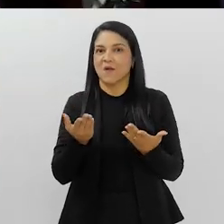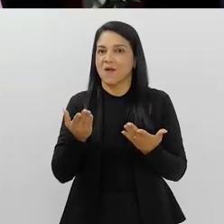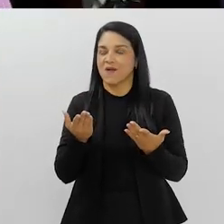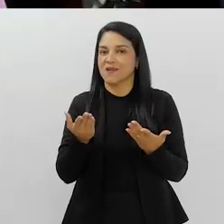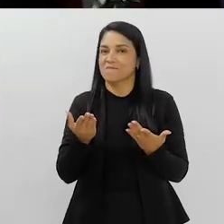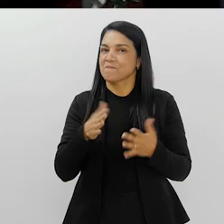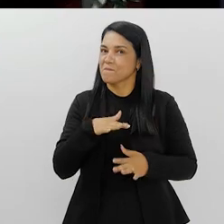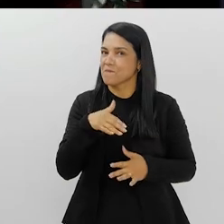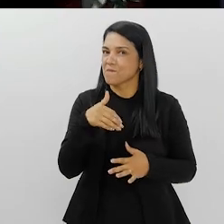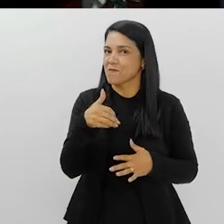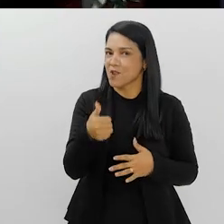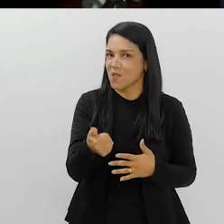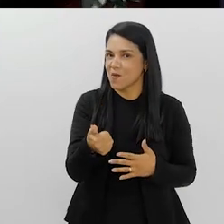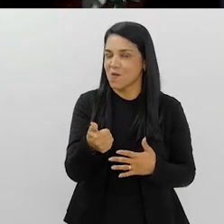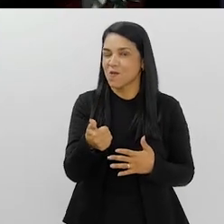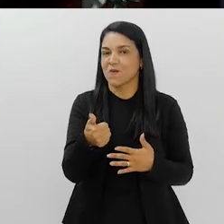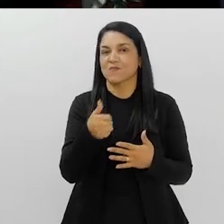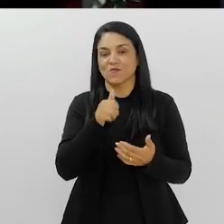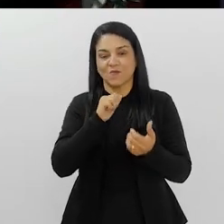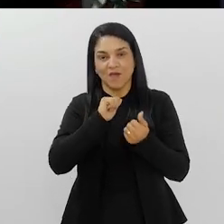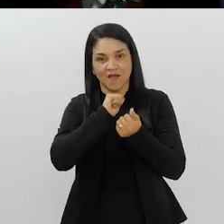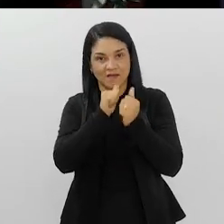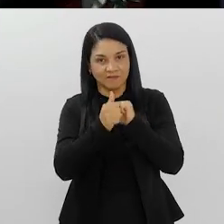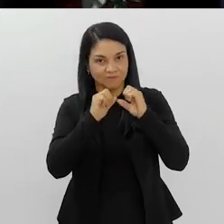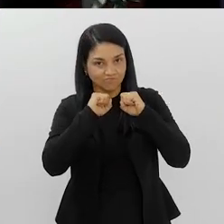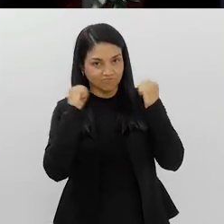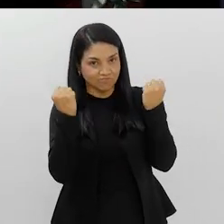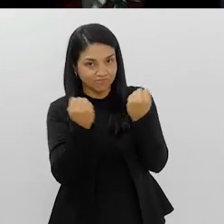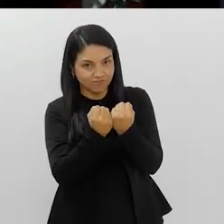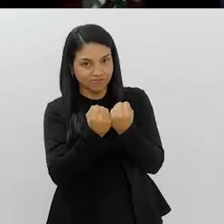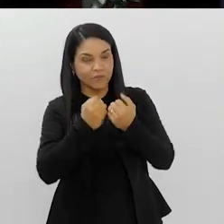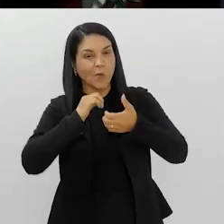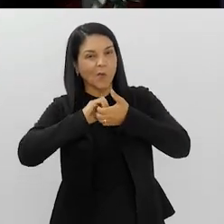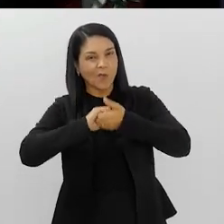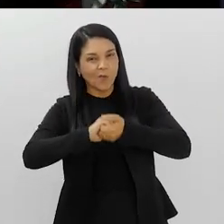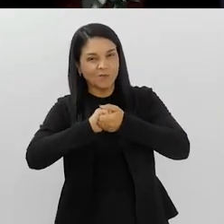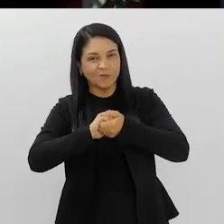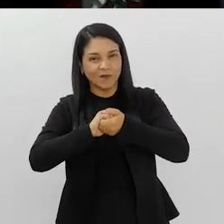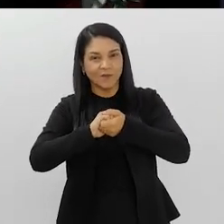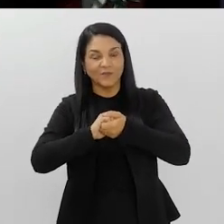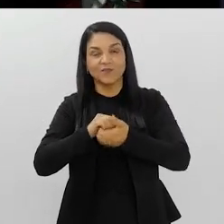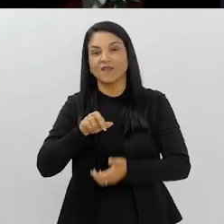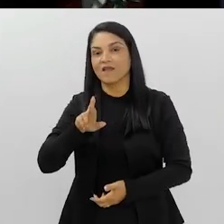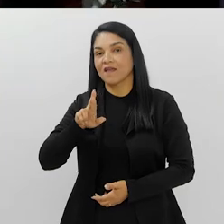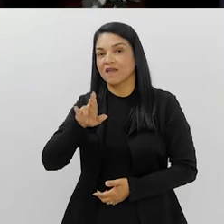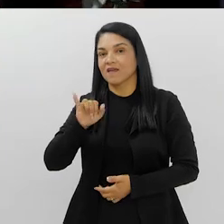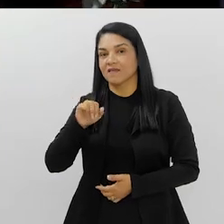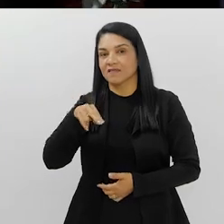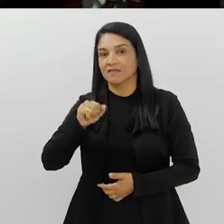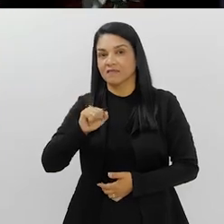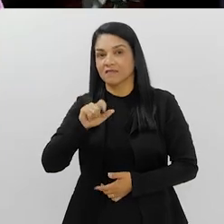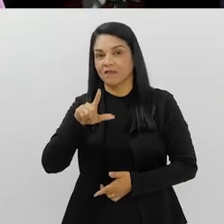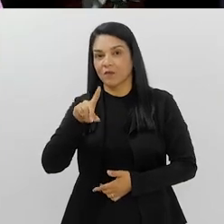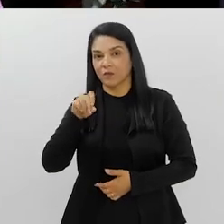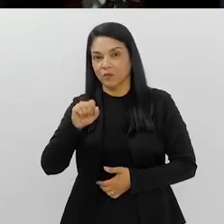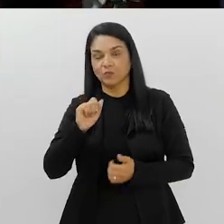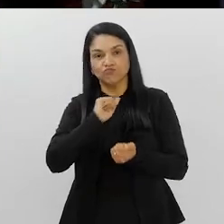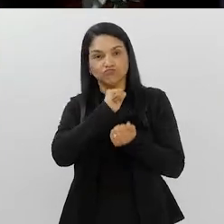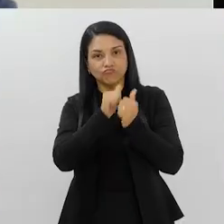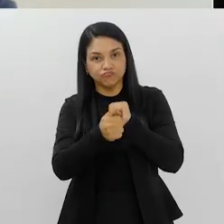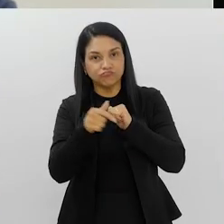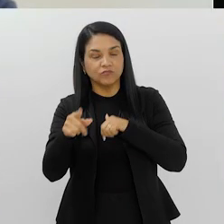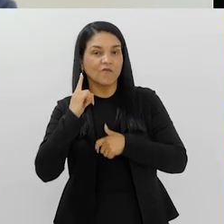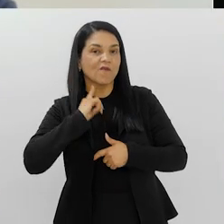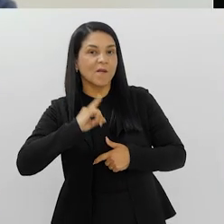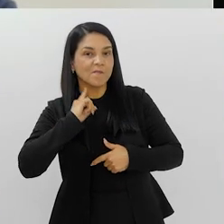melhor para a gente ter aqui também no Arena Esportiva, cumprimentá-lo, o Reinaldo, que jogou no Flamengo e também jogou